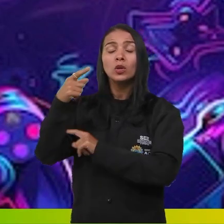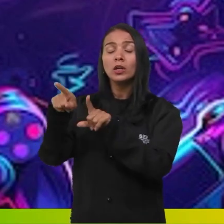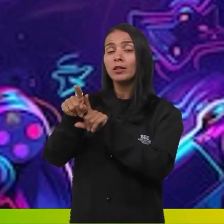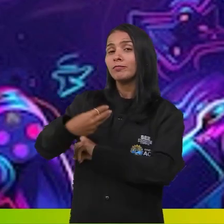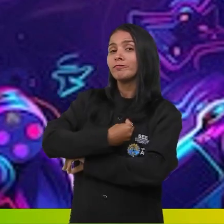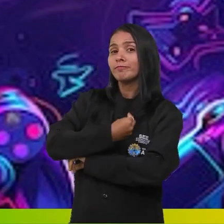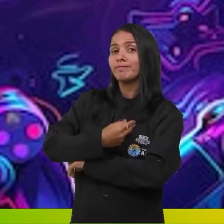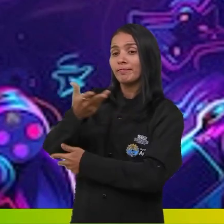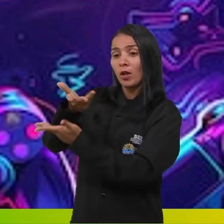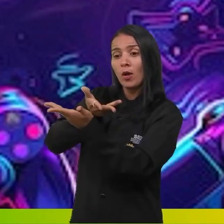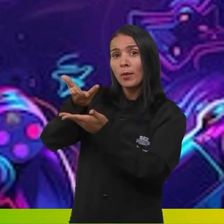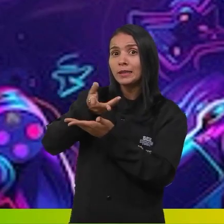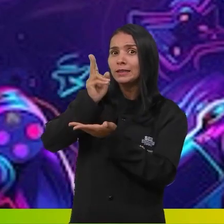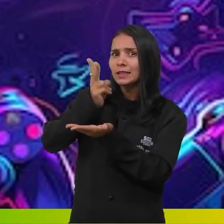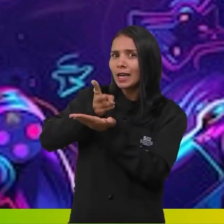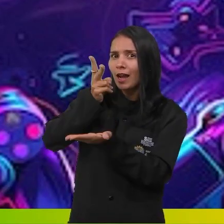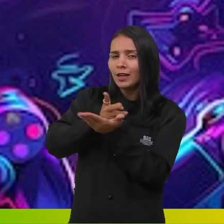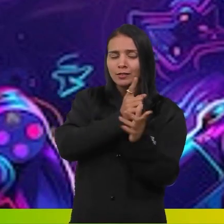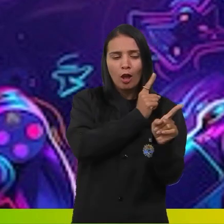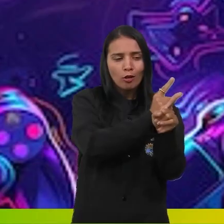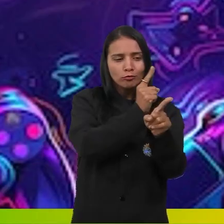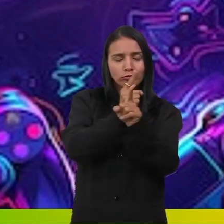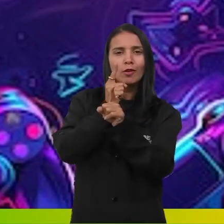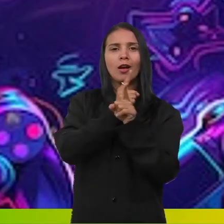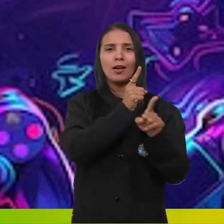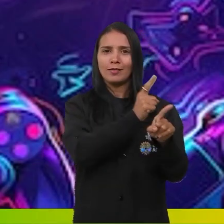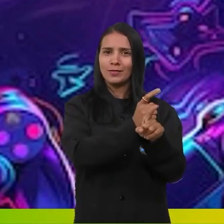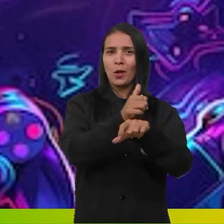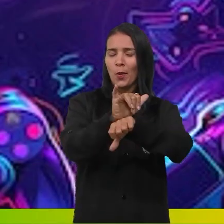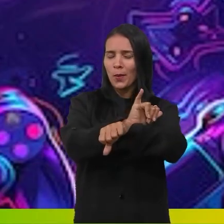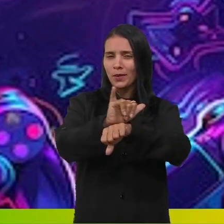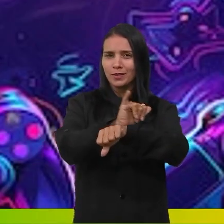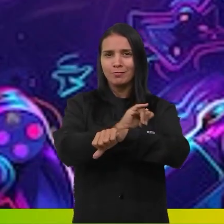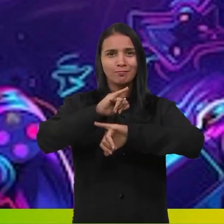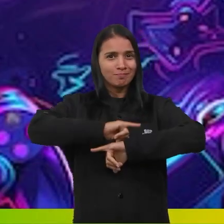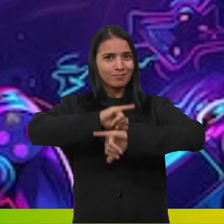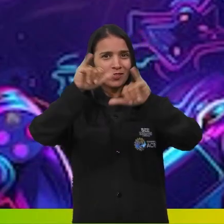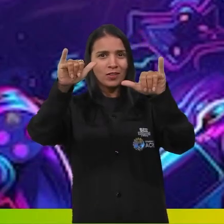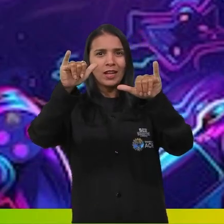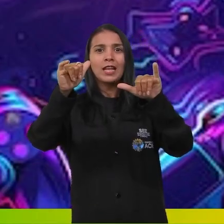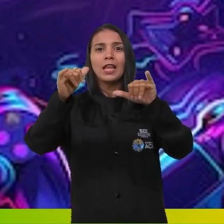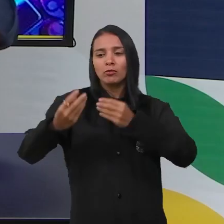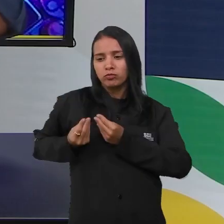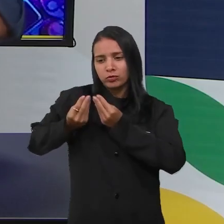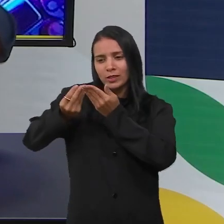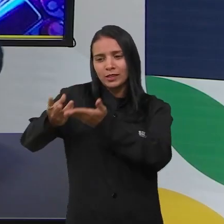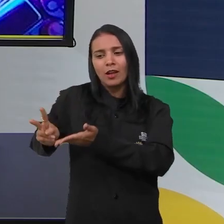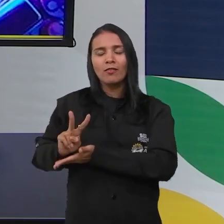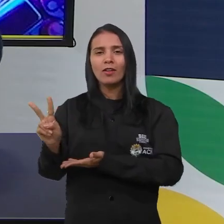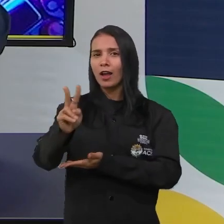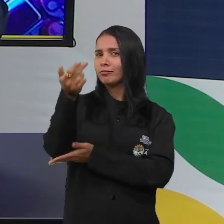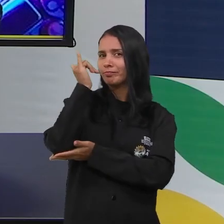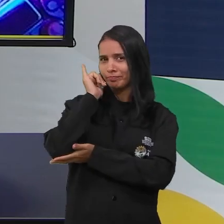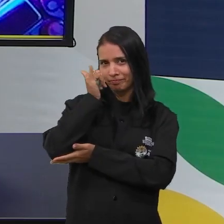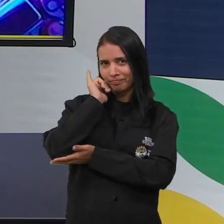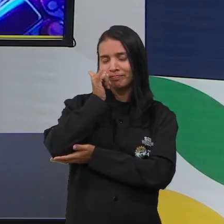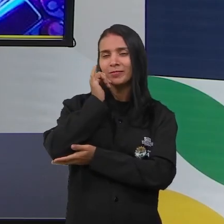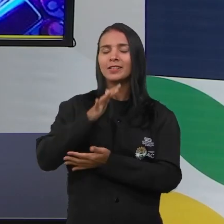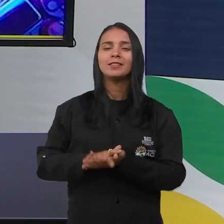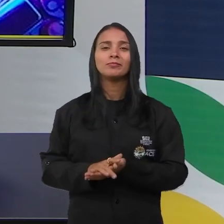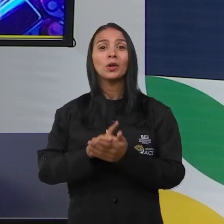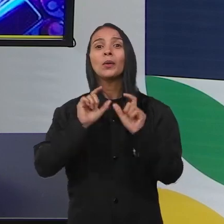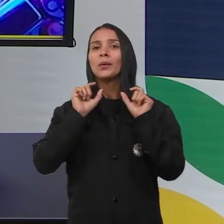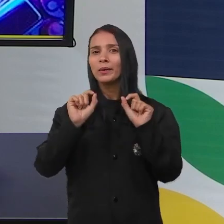interativos, frequentemente integram estratégias de transmídias que enriquecem a narrativa. Então, nada mais é do que pegar